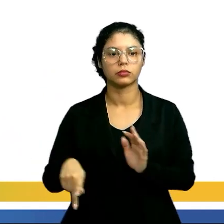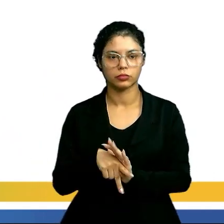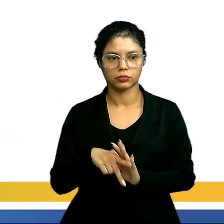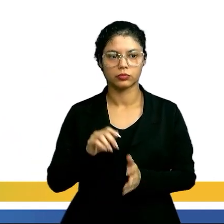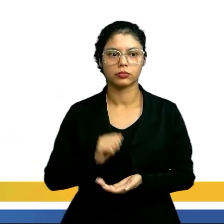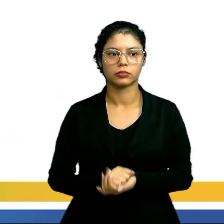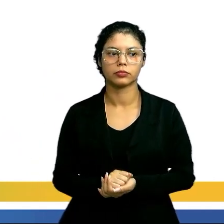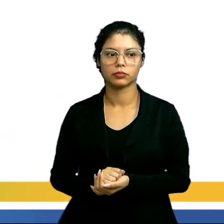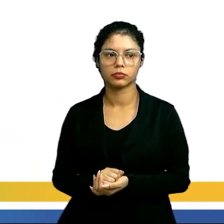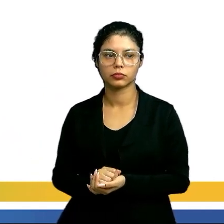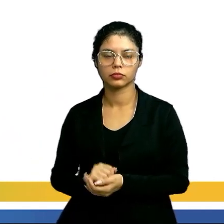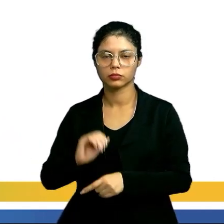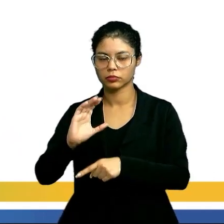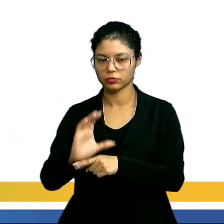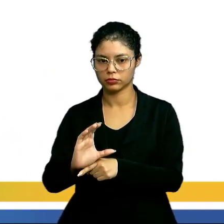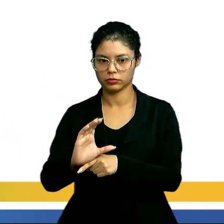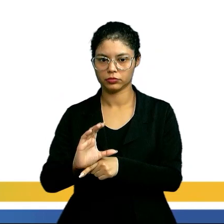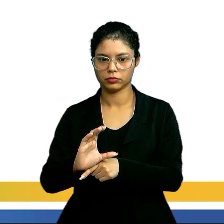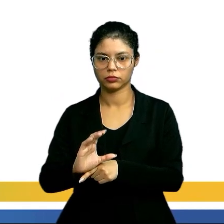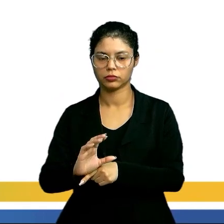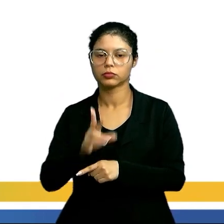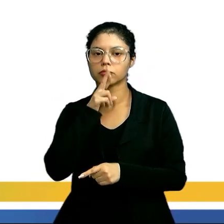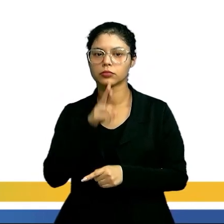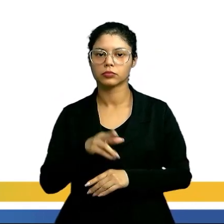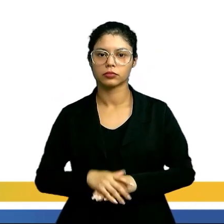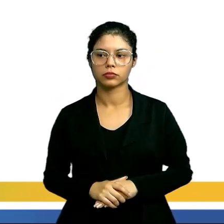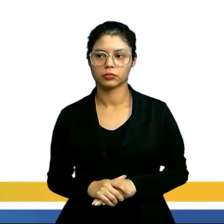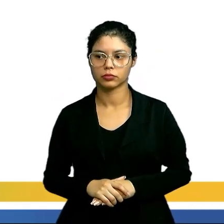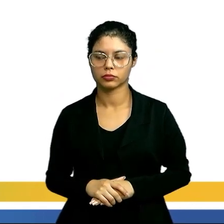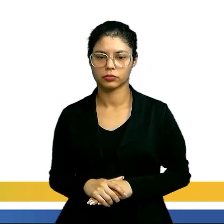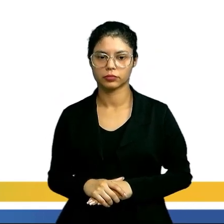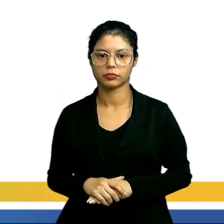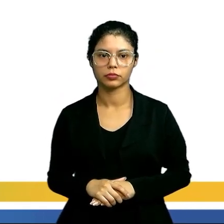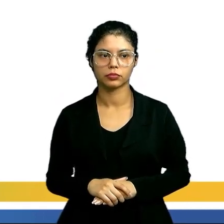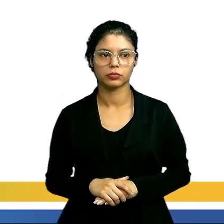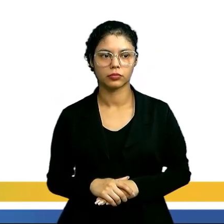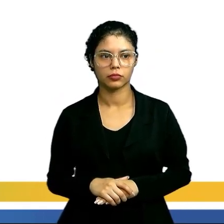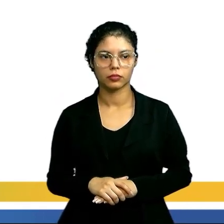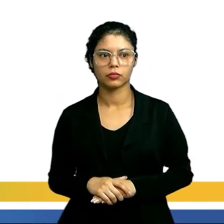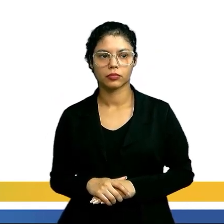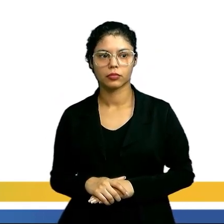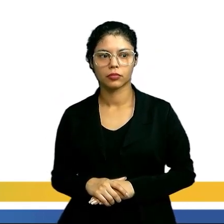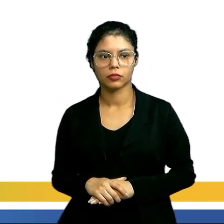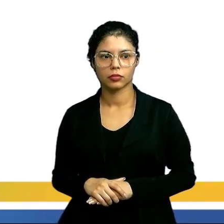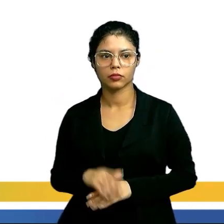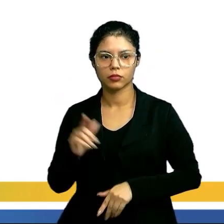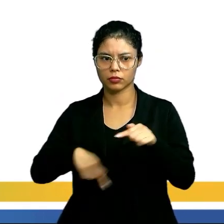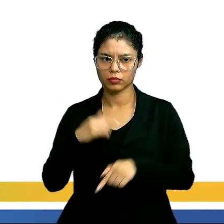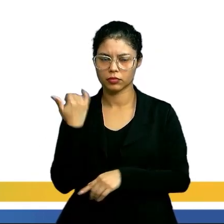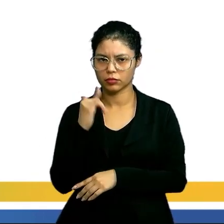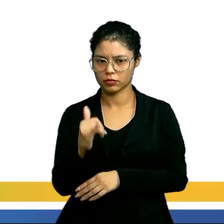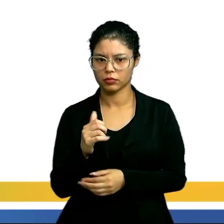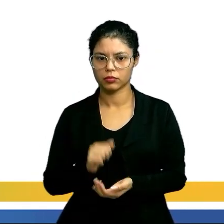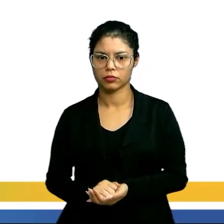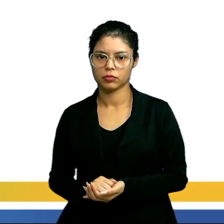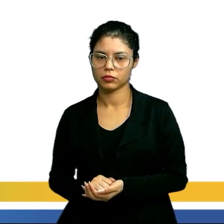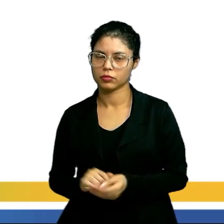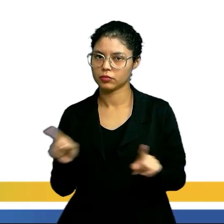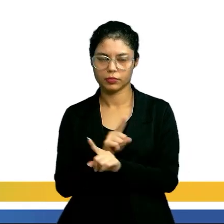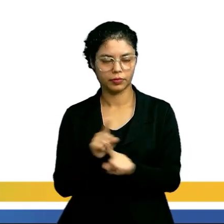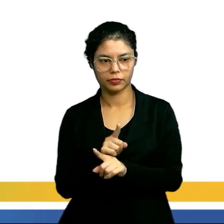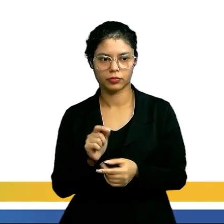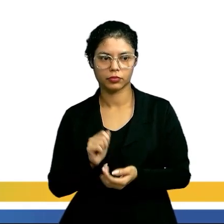em Dubai, o maior arranha-céu do mundo, com 822 metros de altura. A gente percebe que esse é o valor mais aproximado da